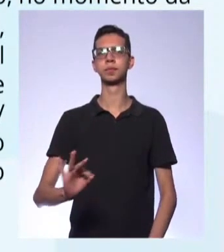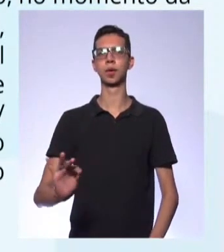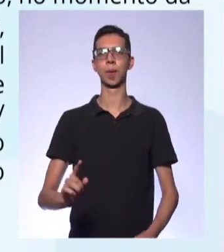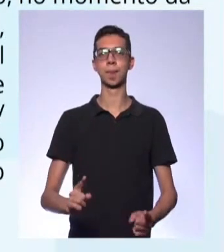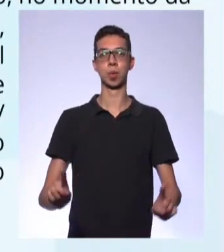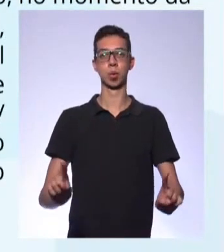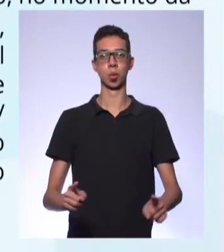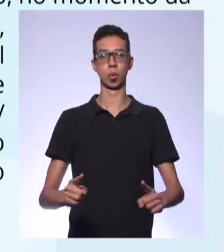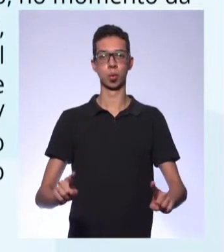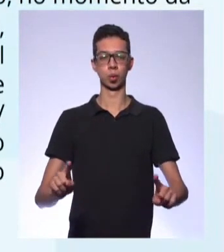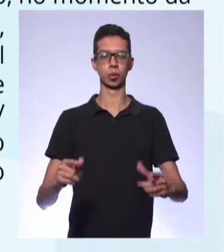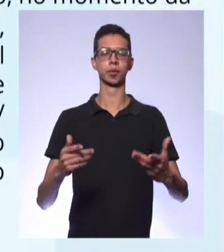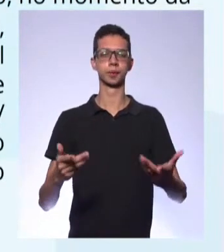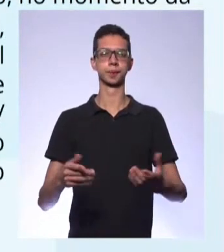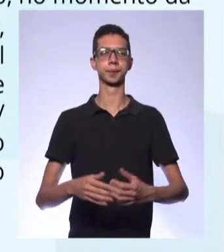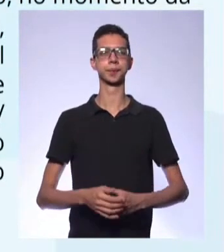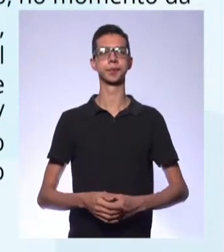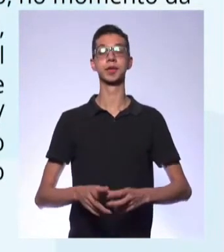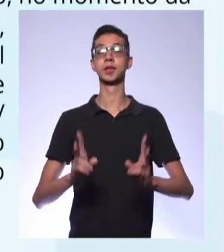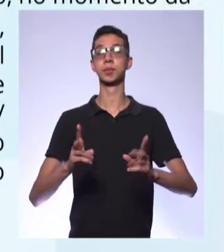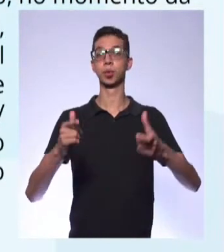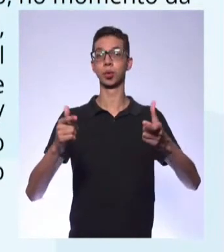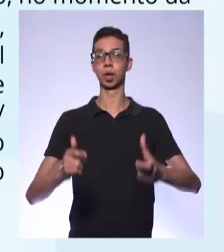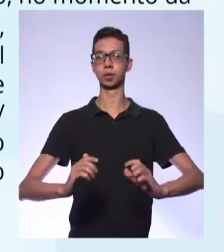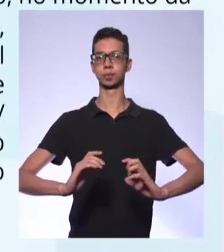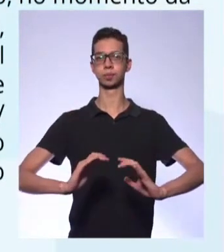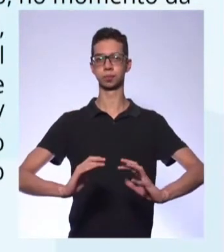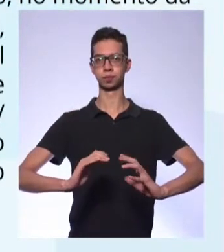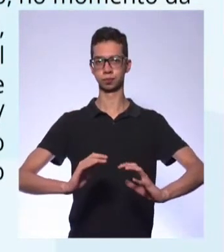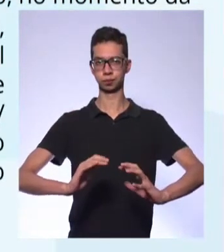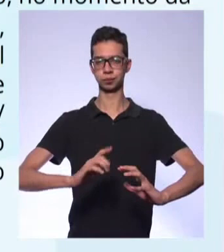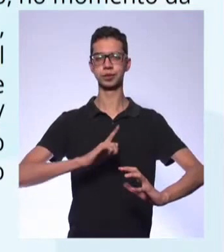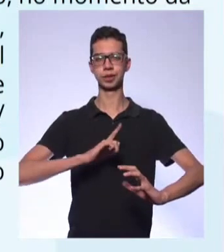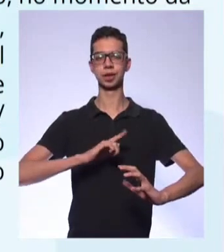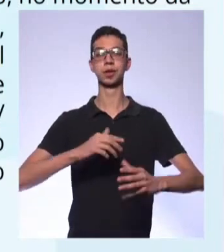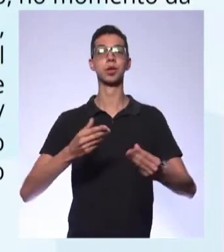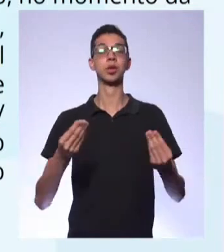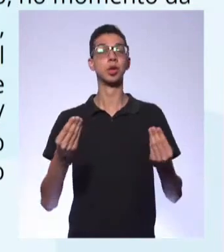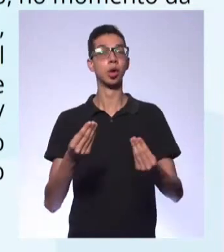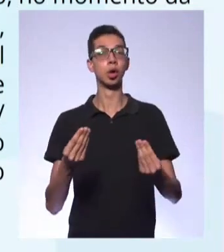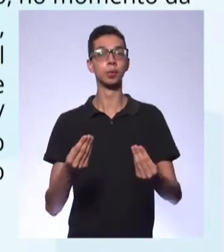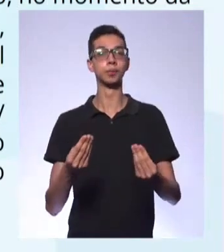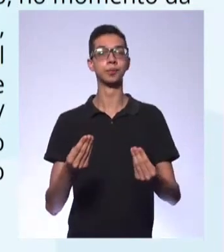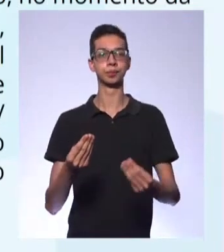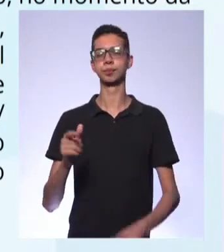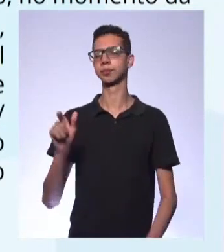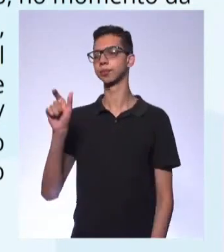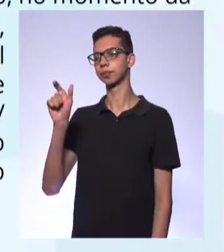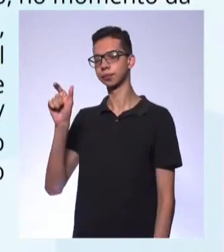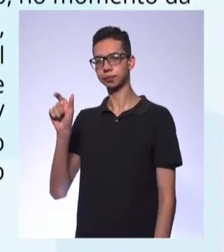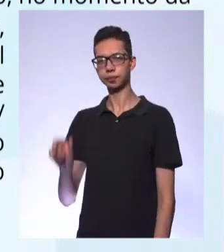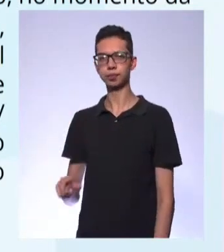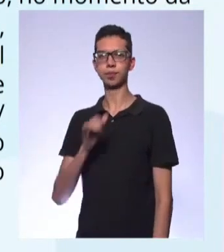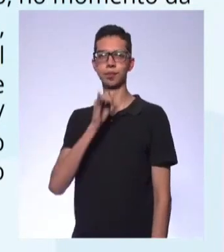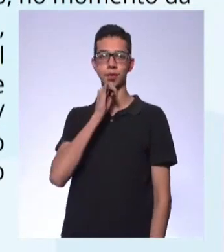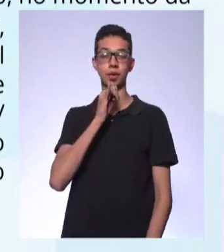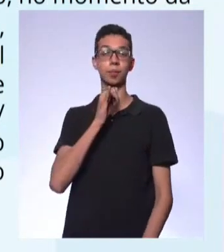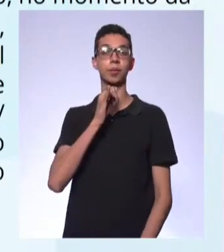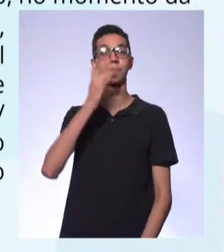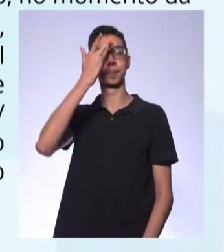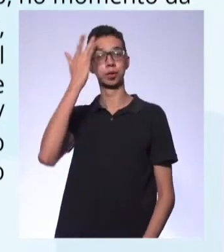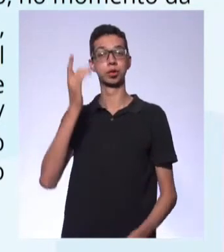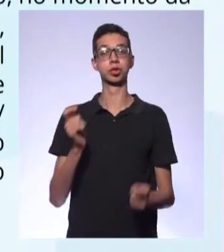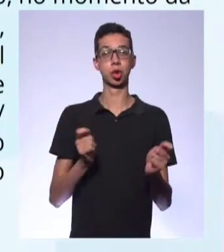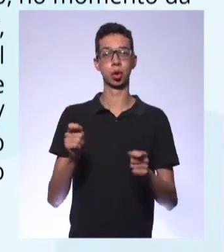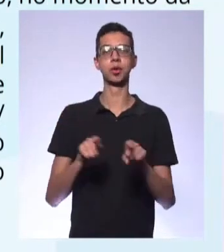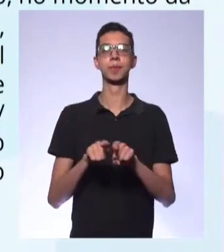Geralmente, toda camerata, orquestra ou banda musical tem um corpo diretivo, que consiste em uma equipe de gestão, na